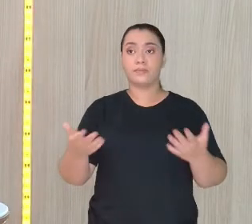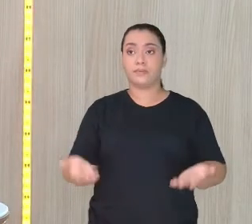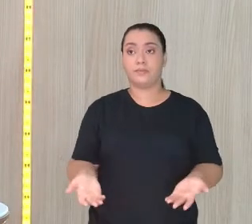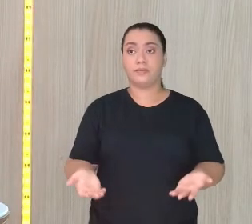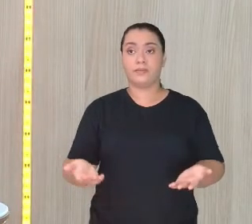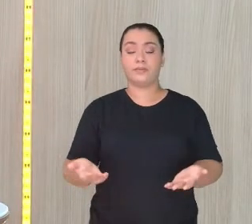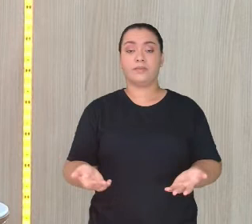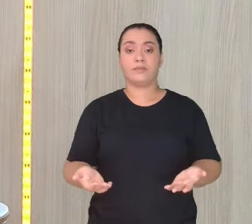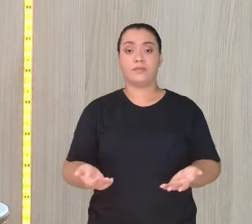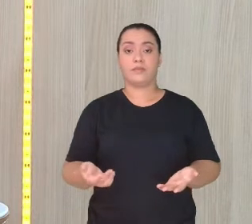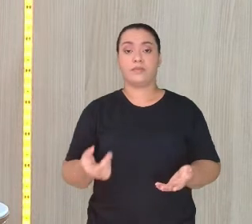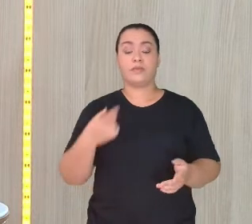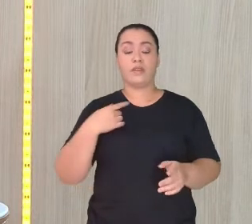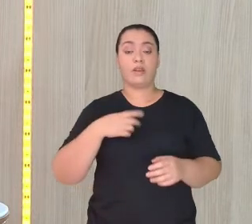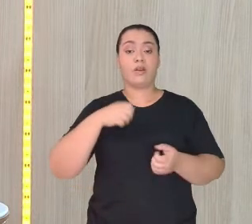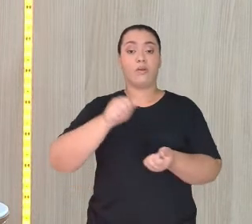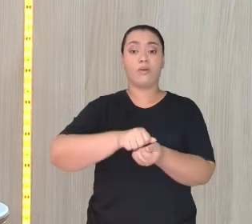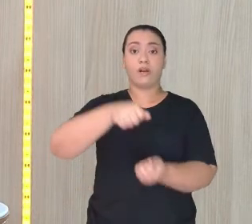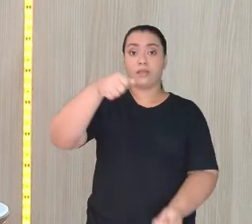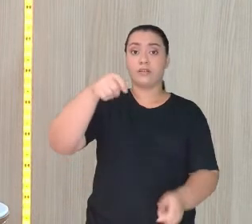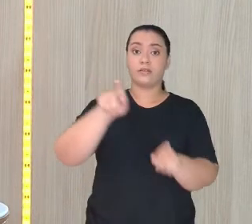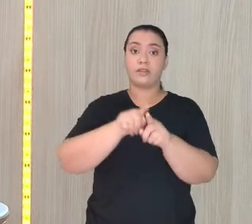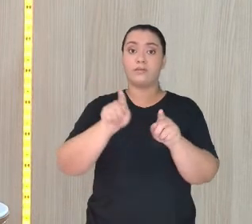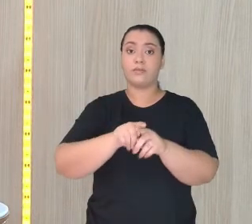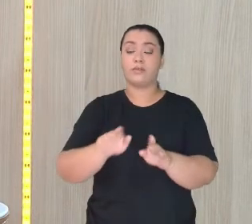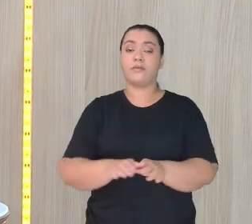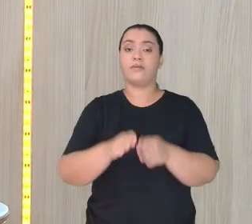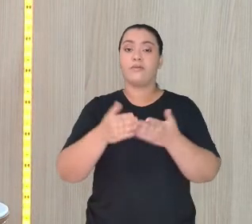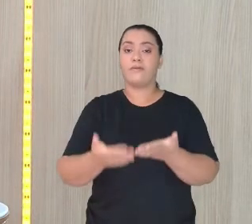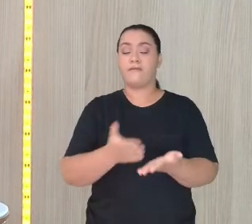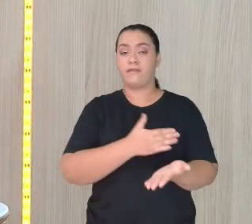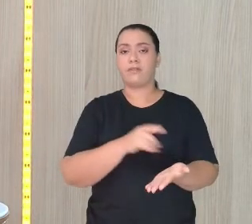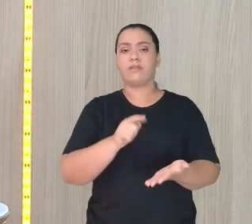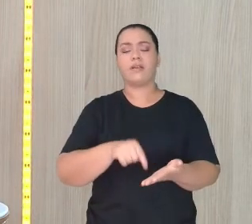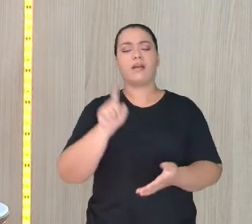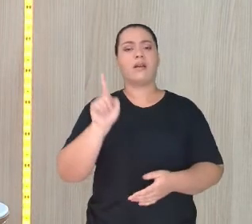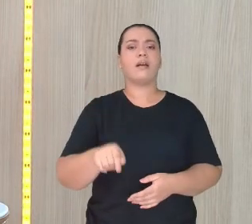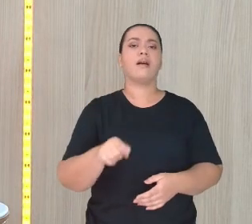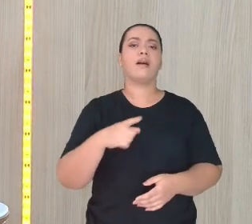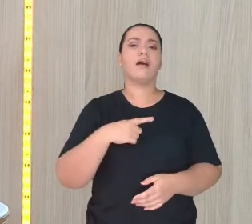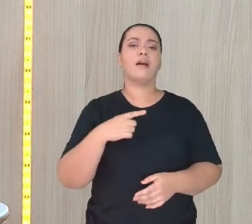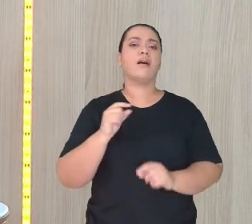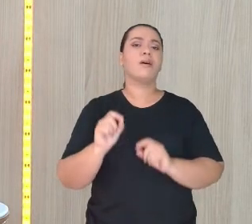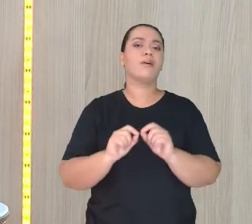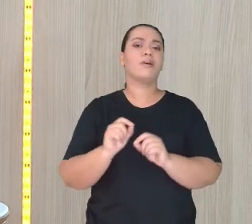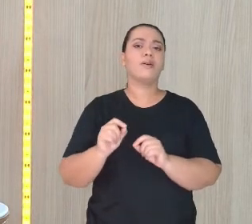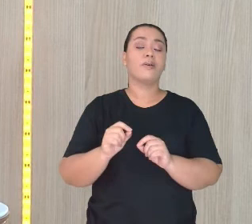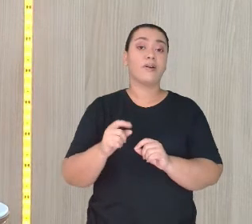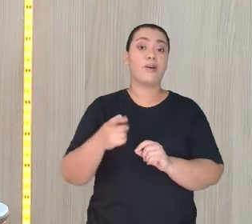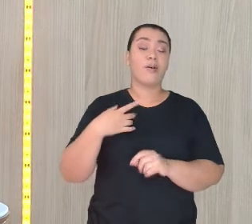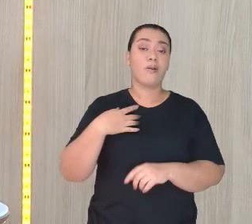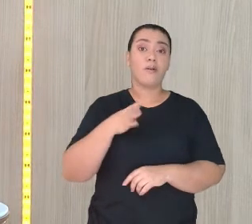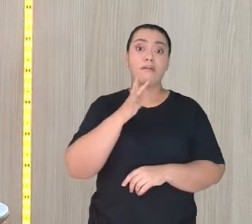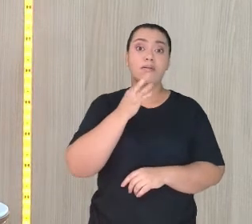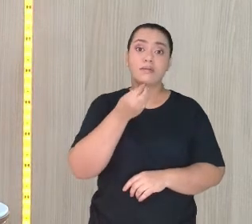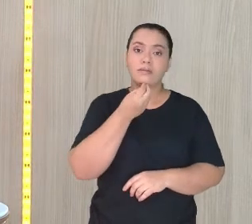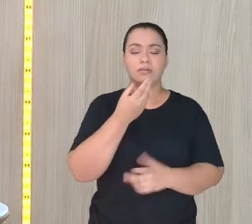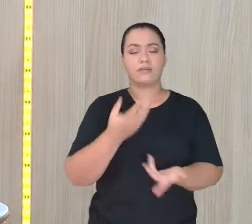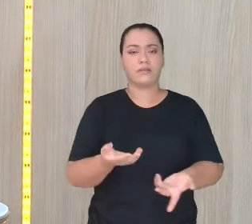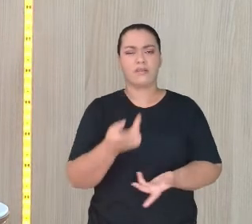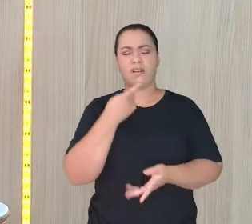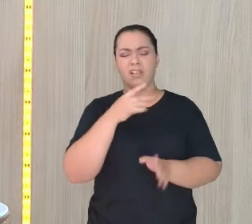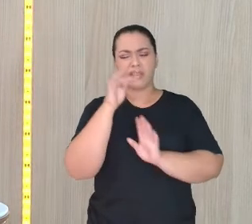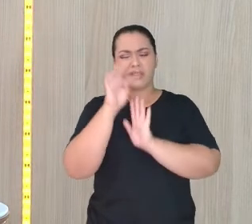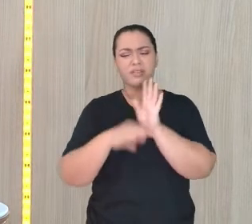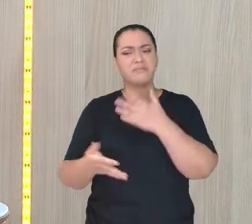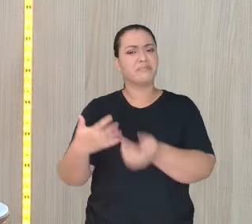o folder, o cartaz, ele traz para a gente, não é, essa grandeza de conhecimento, não é? Então, não é um texto solto,